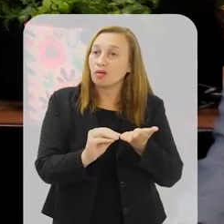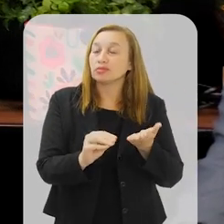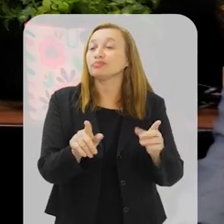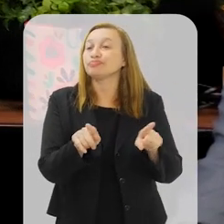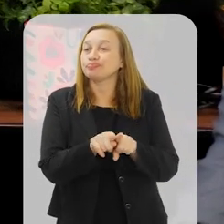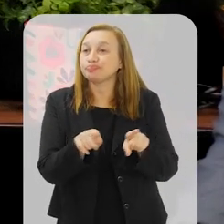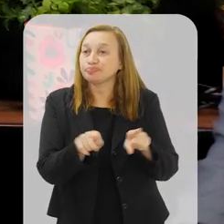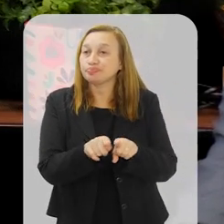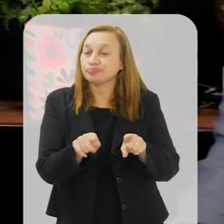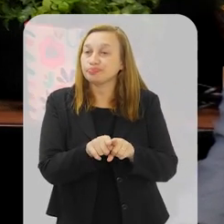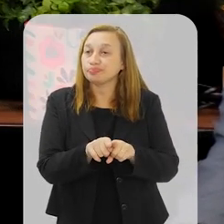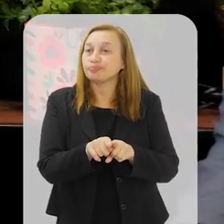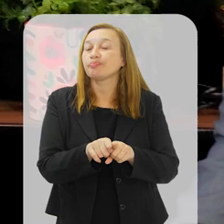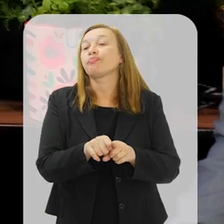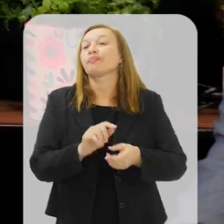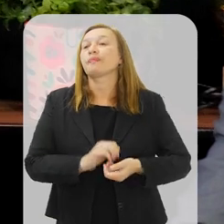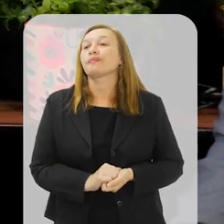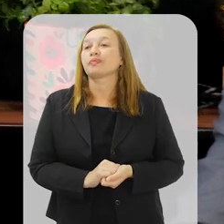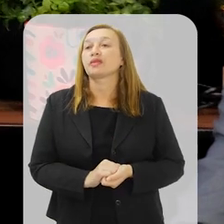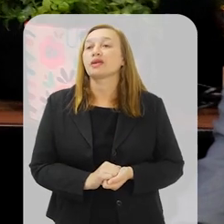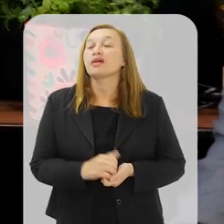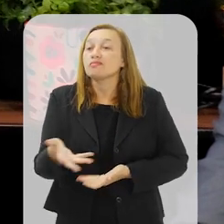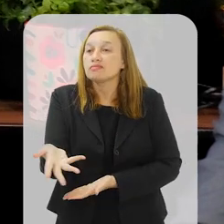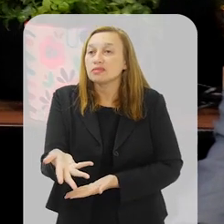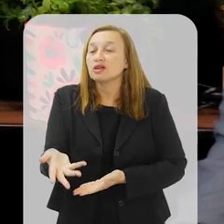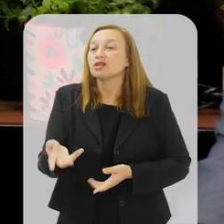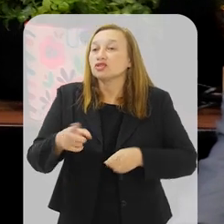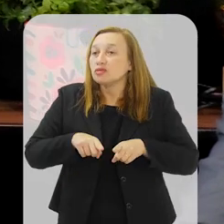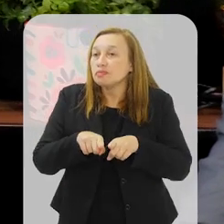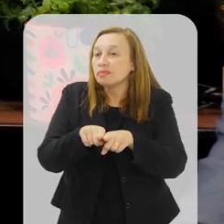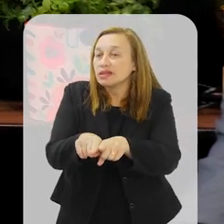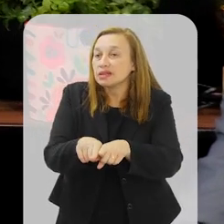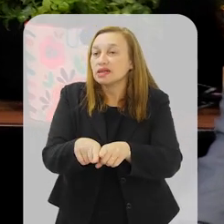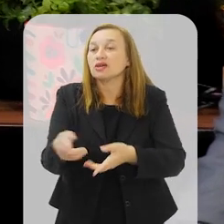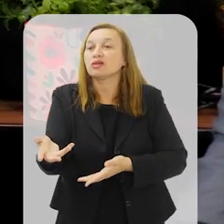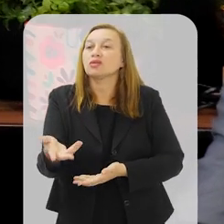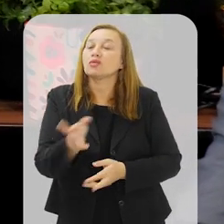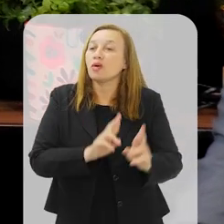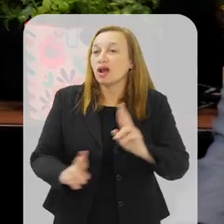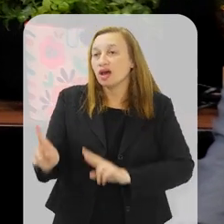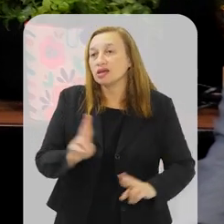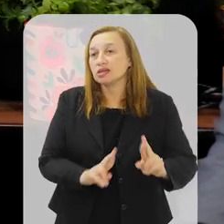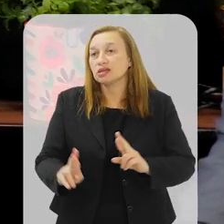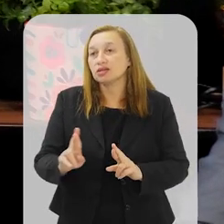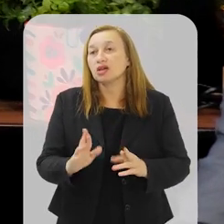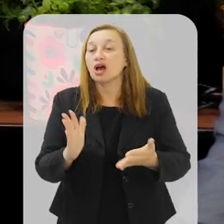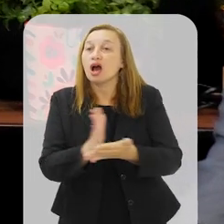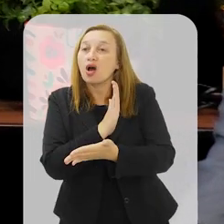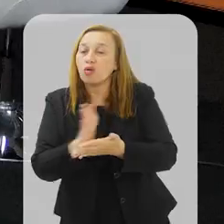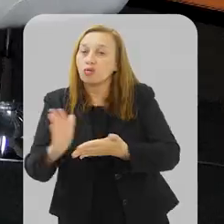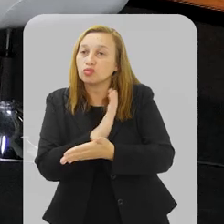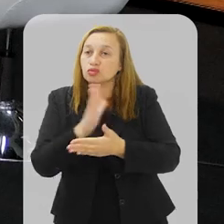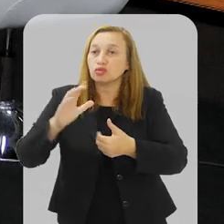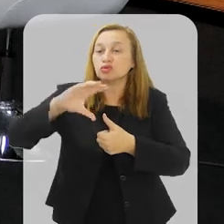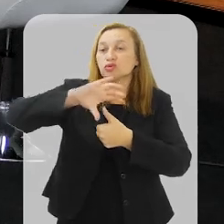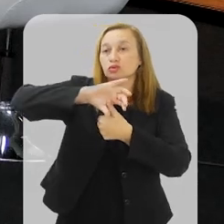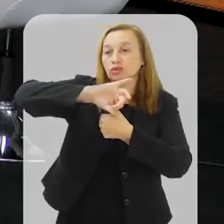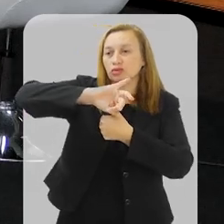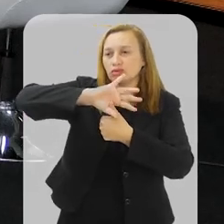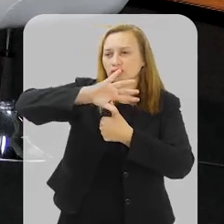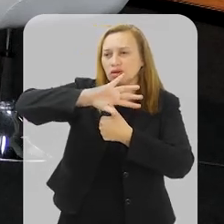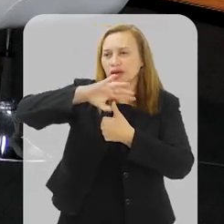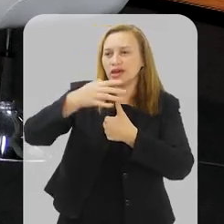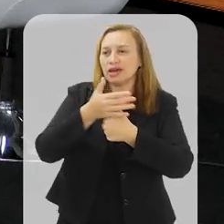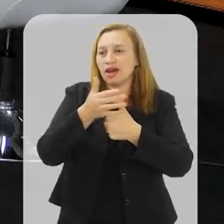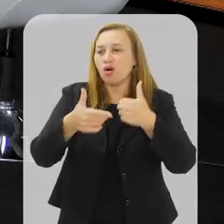pauta de atratividade né de parceria com relação a determinados consulados determinadas